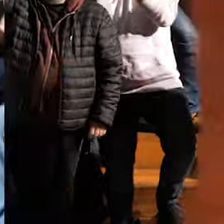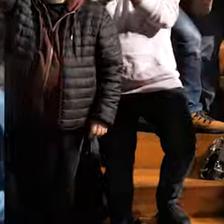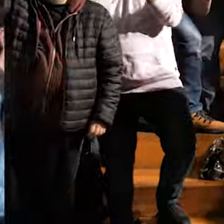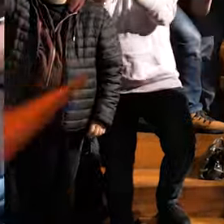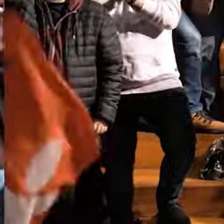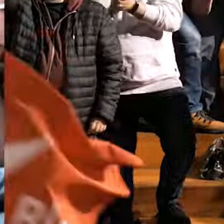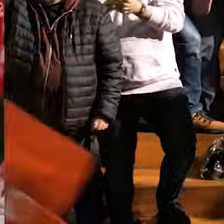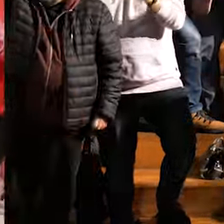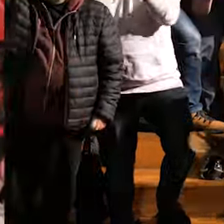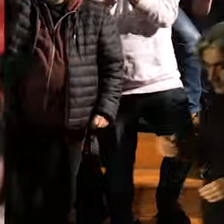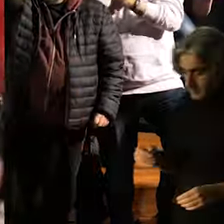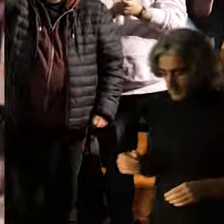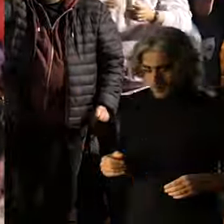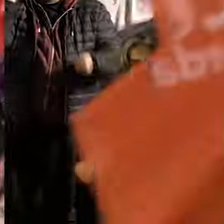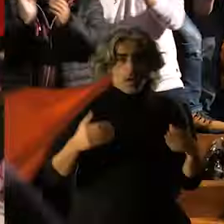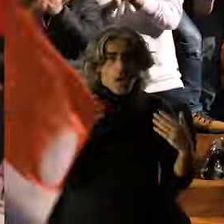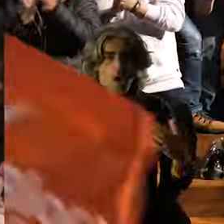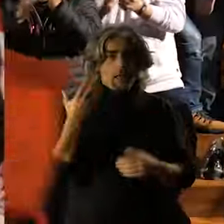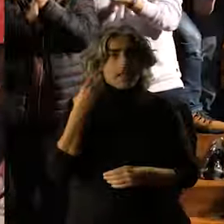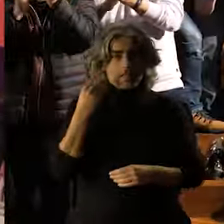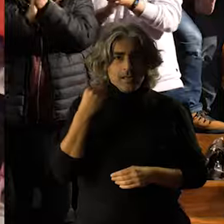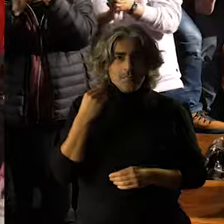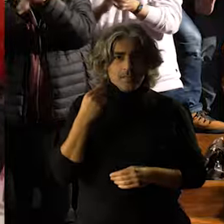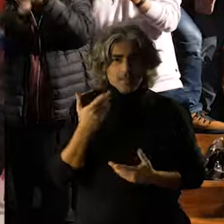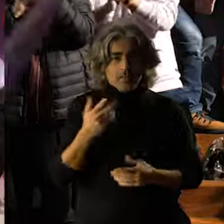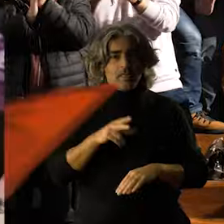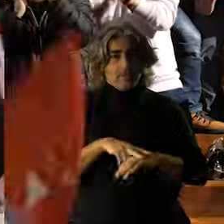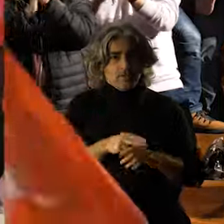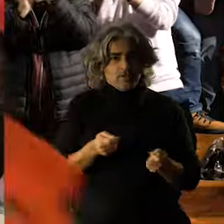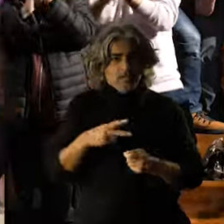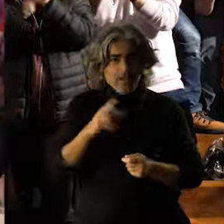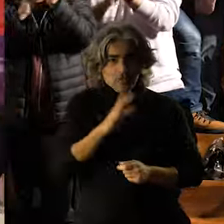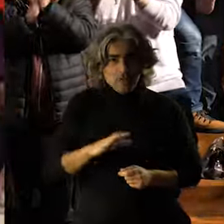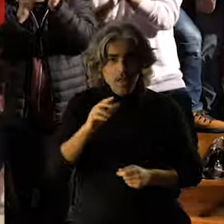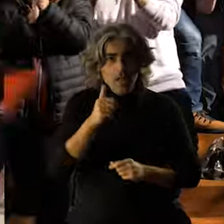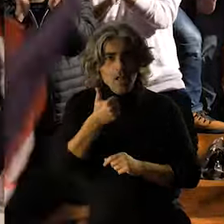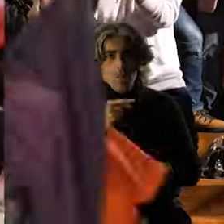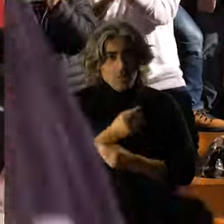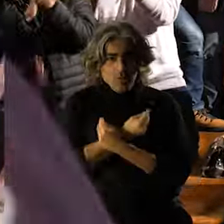E agora Catarina Martins, dirigente nacional do Bloco de Esquerda.